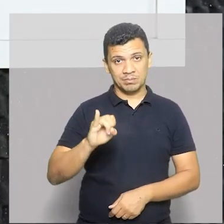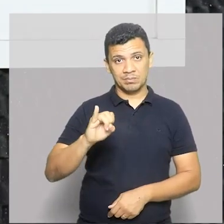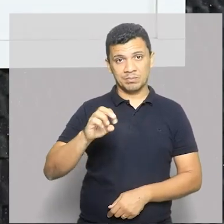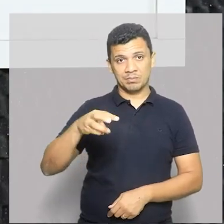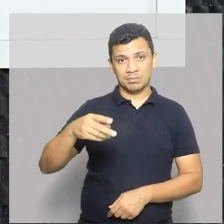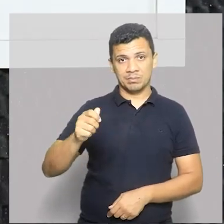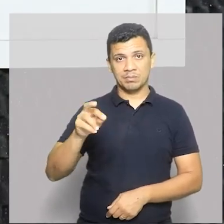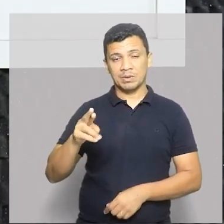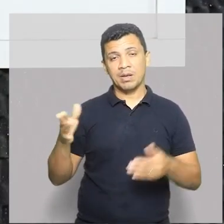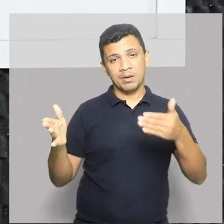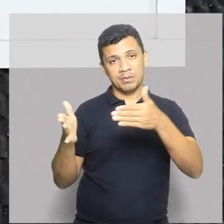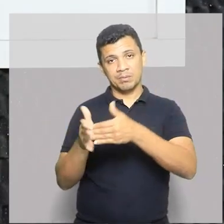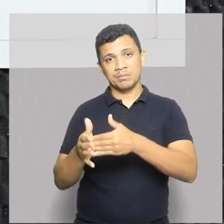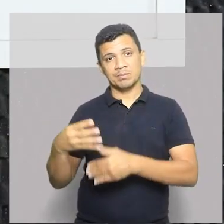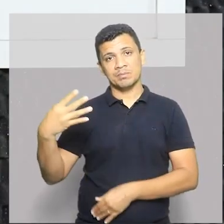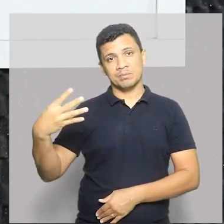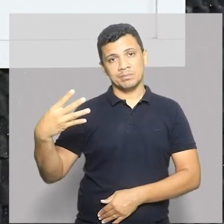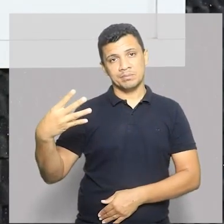número que termina em 4.